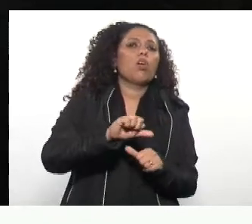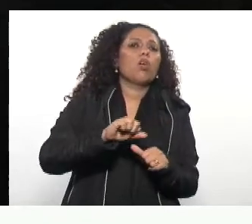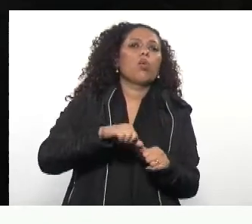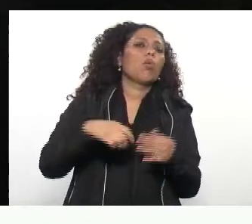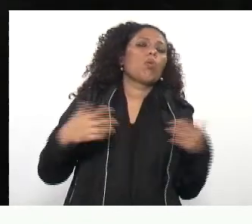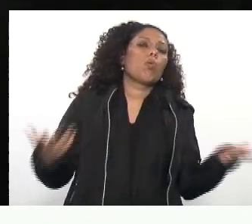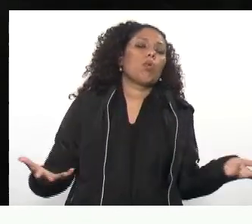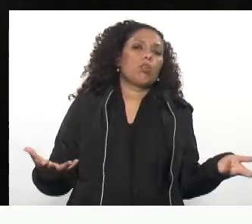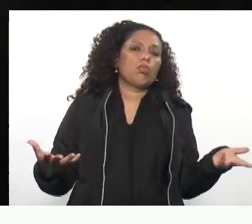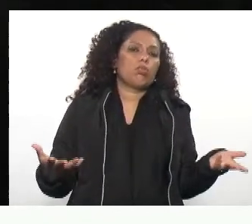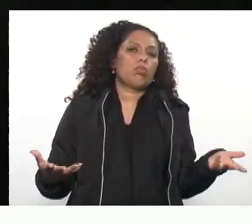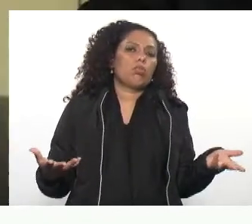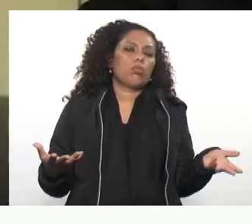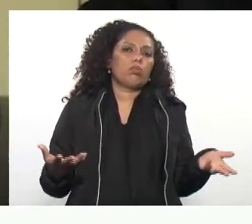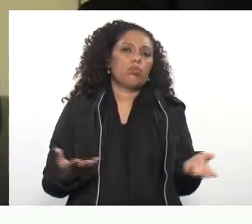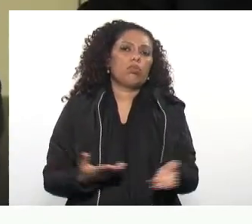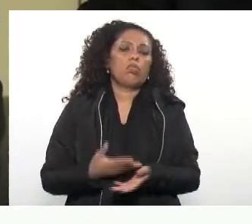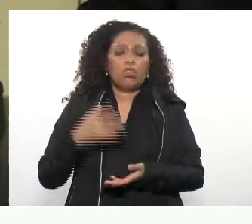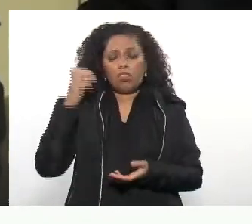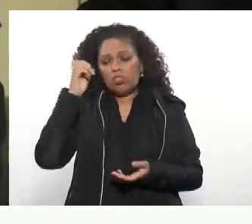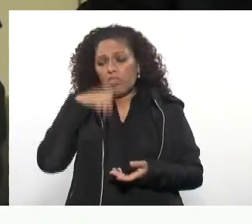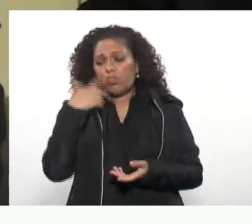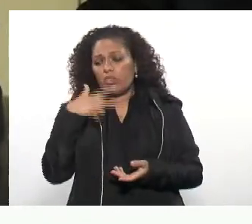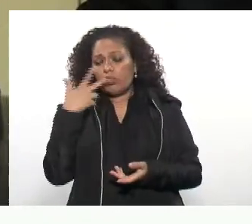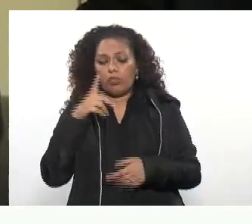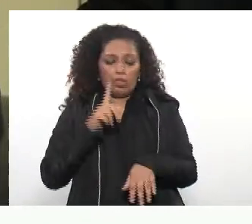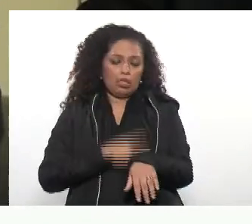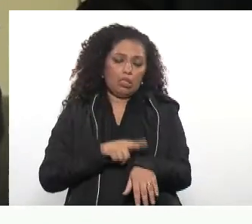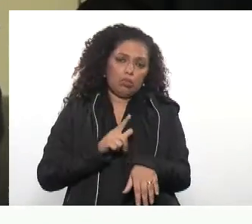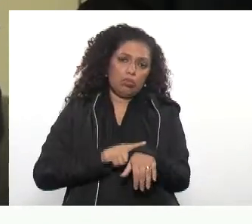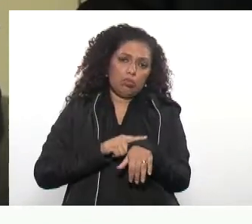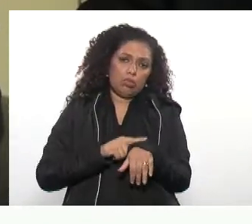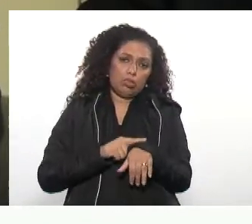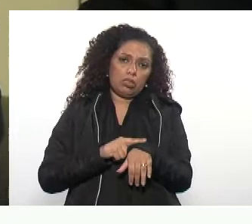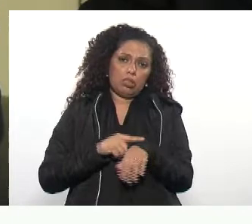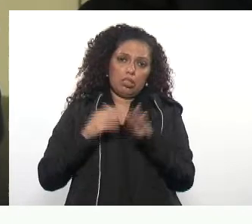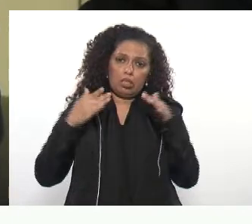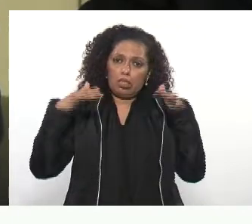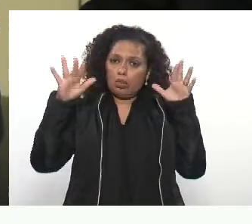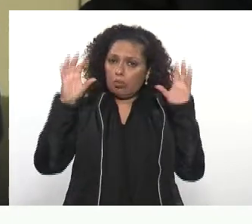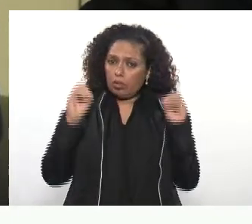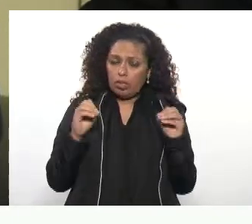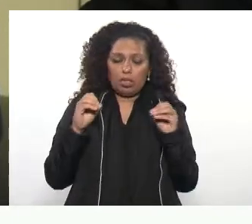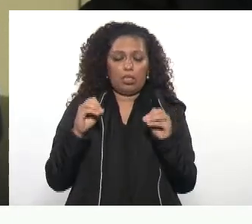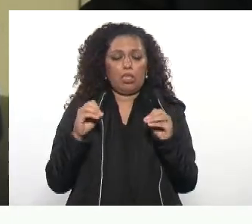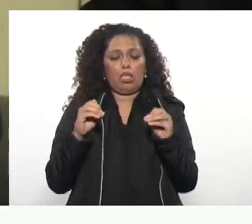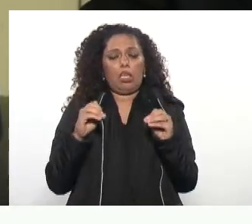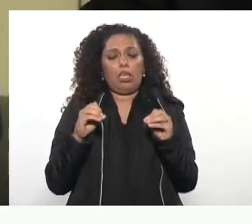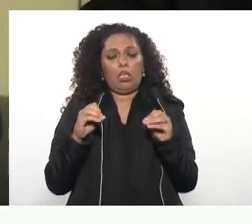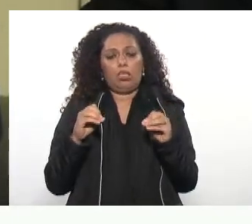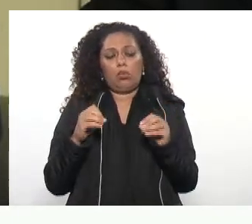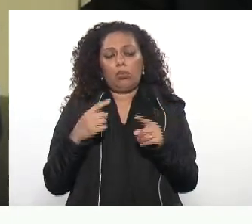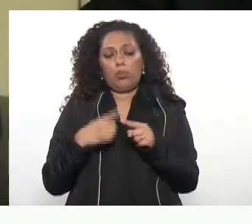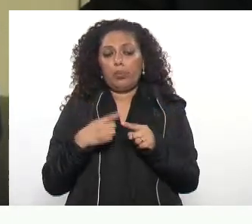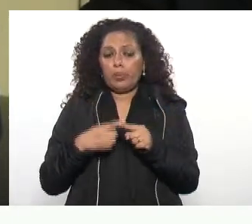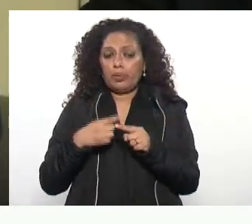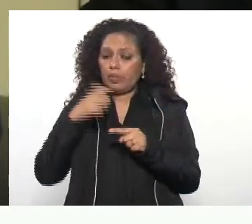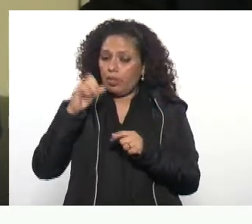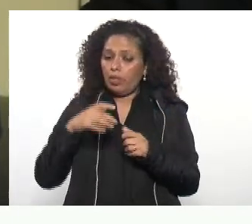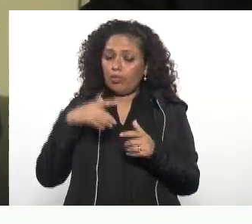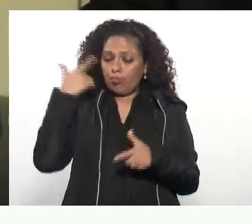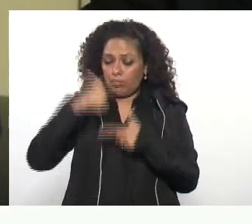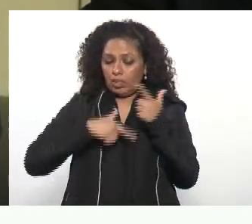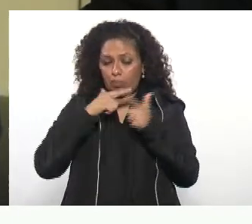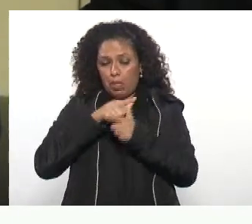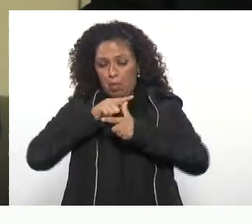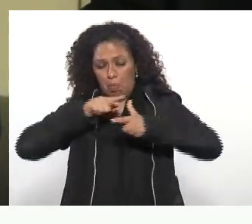dar? É muito difícil dar um prazo claro num processo dessa magnitude, porque